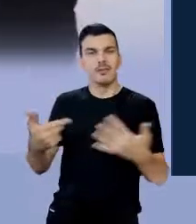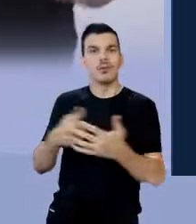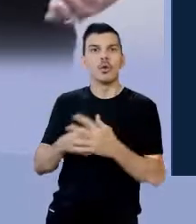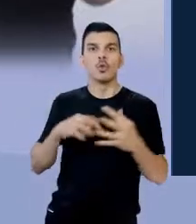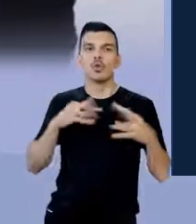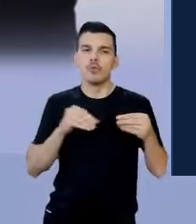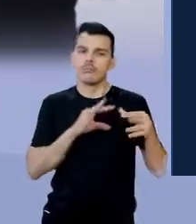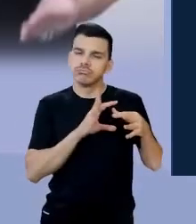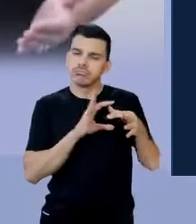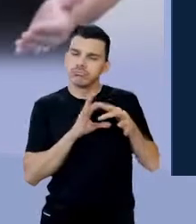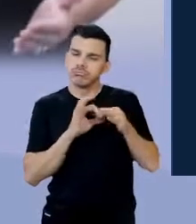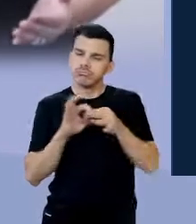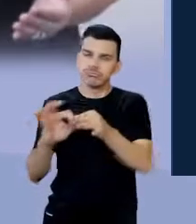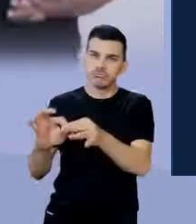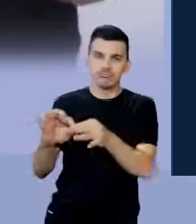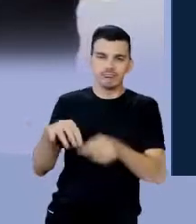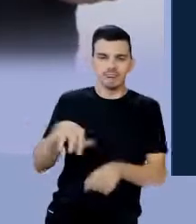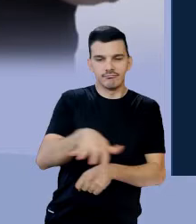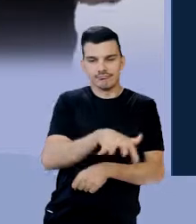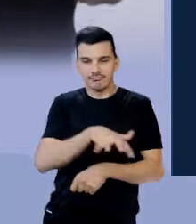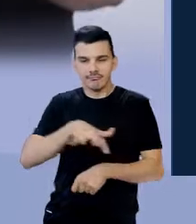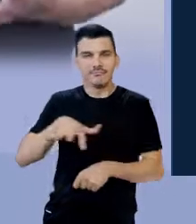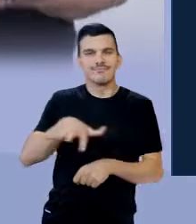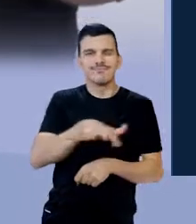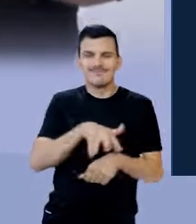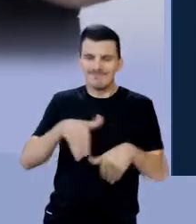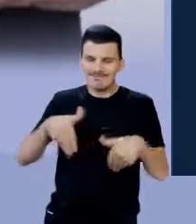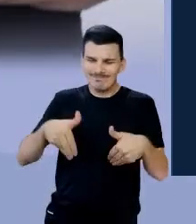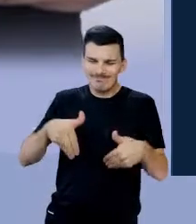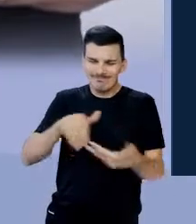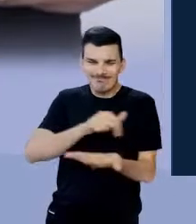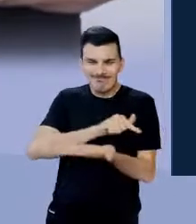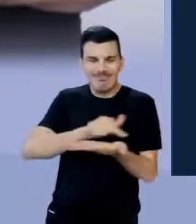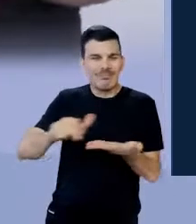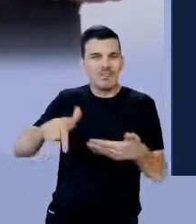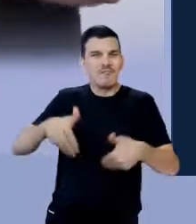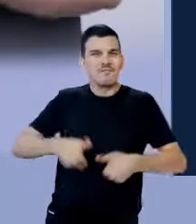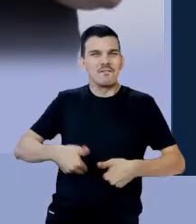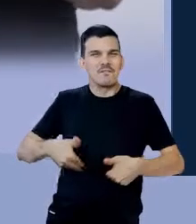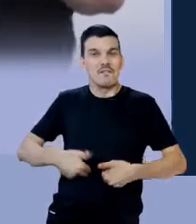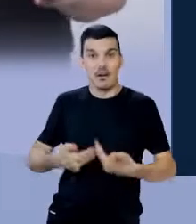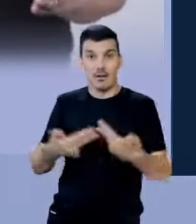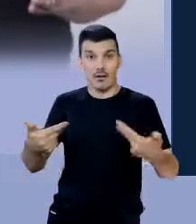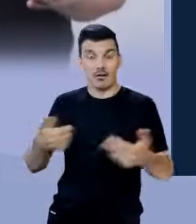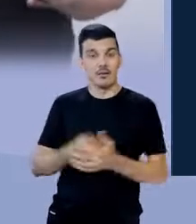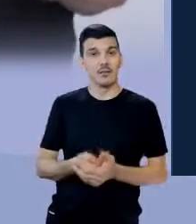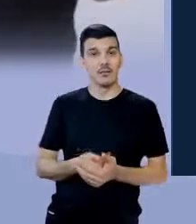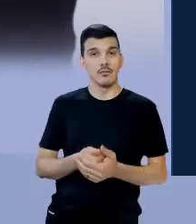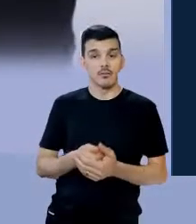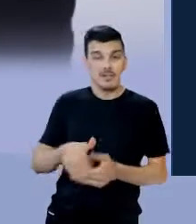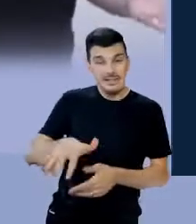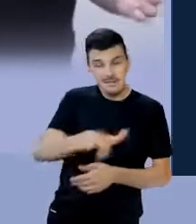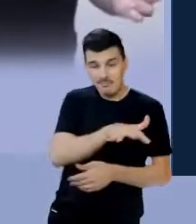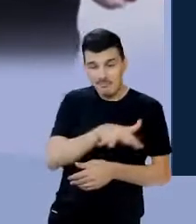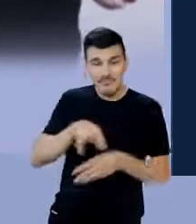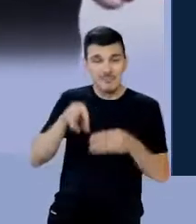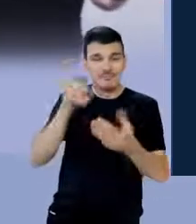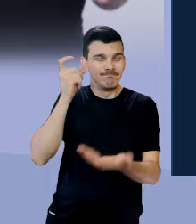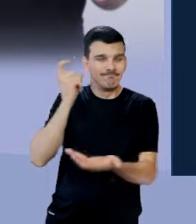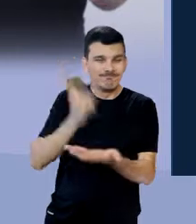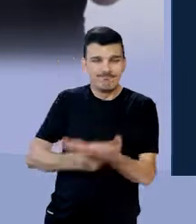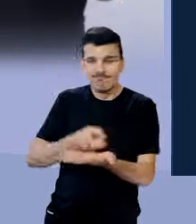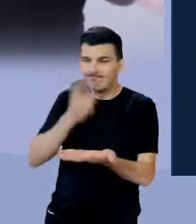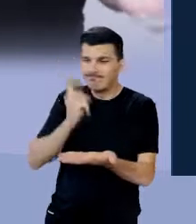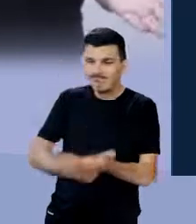violências, tudo imperava naquele espaço de misérias. Além das misérias que o próprio